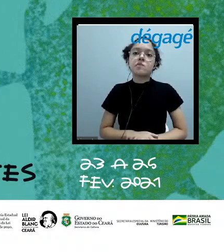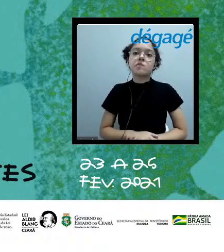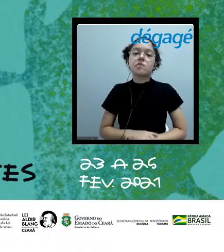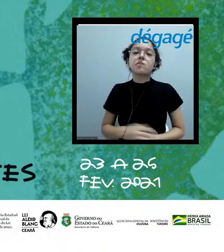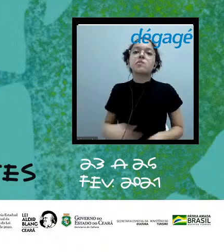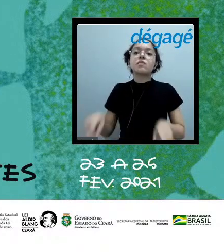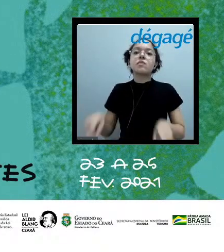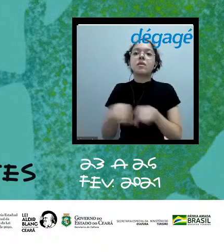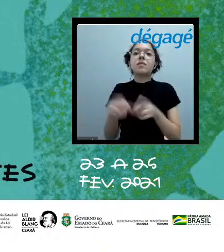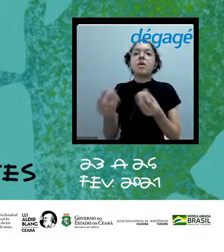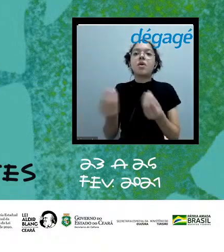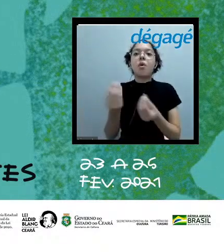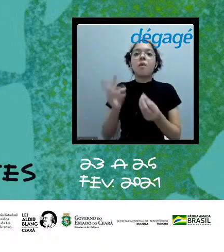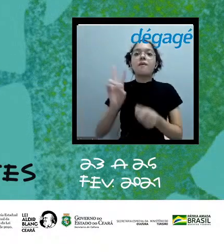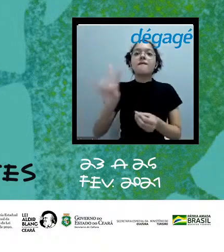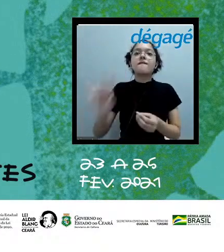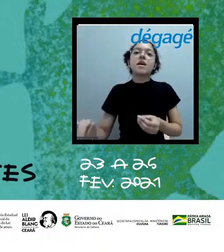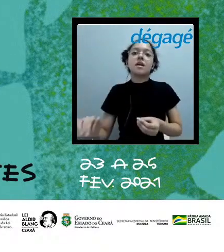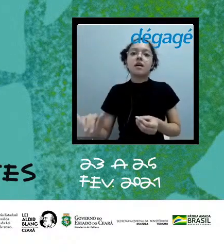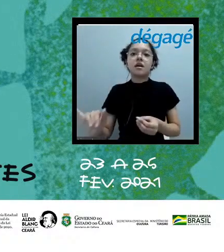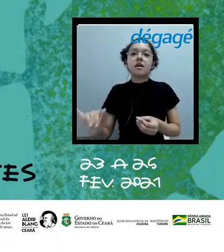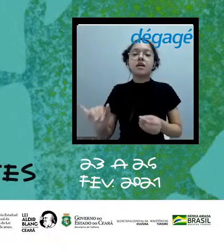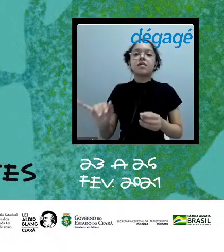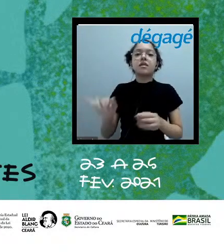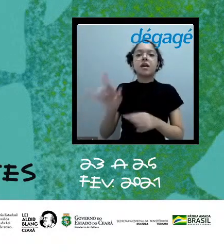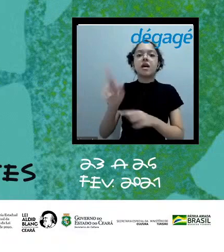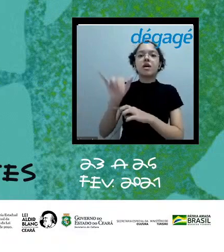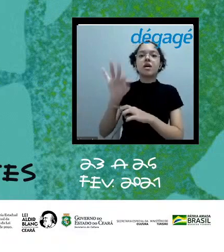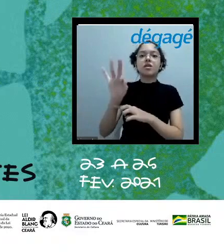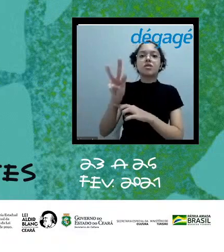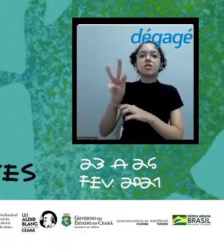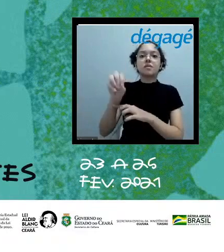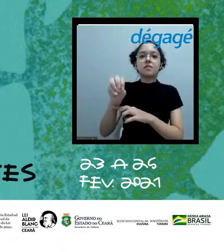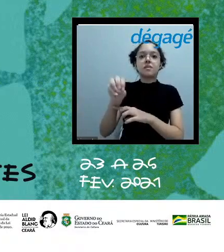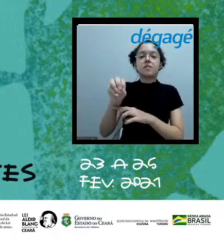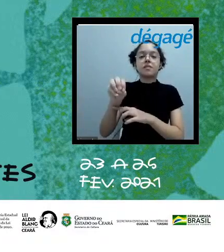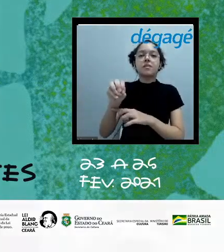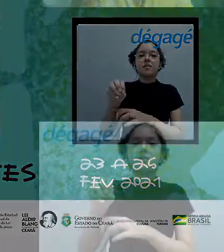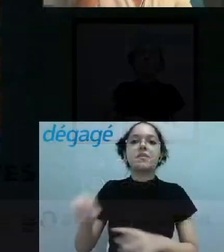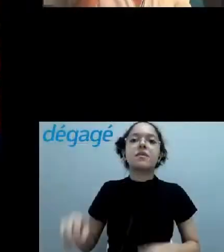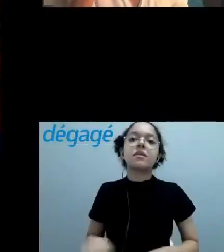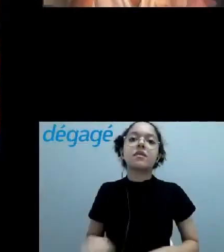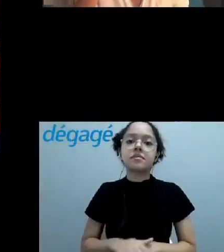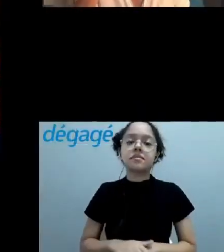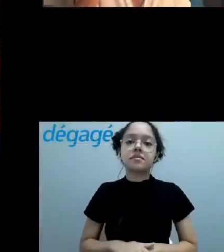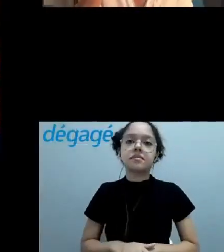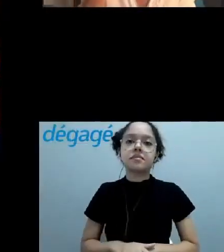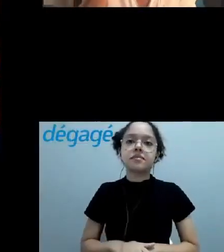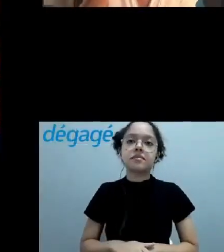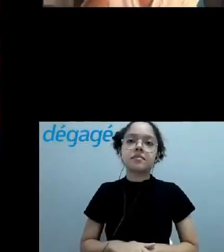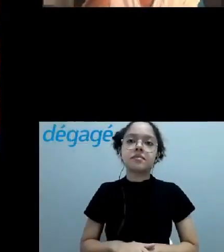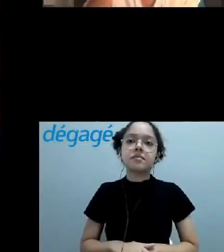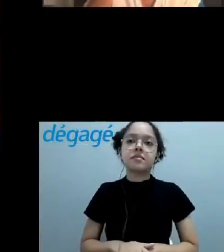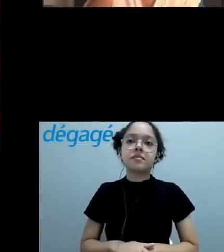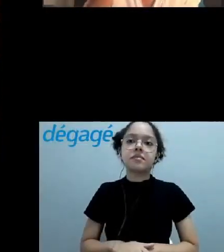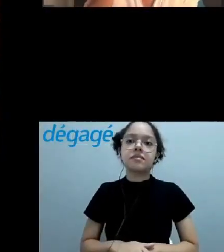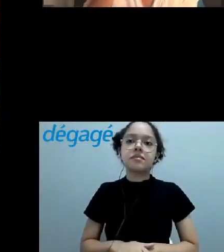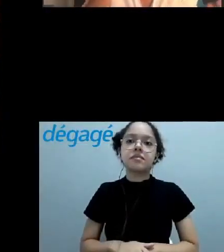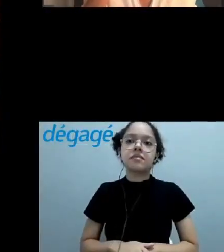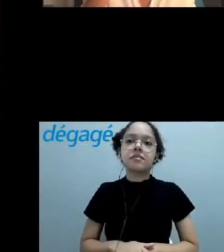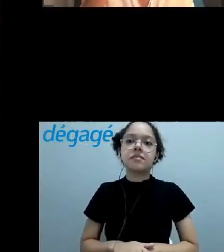né? Os ritmos, né, de frequência cerebral e a música que existe no nosso corpo,